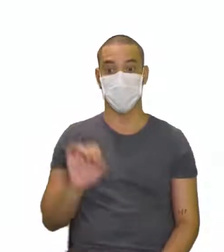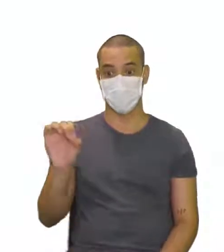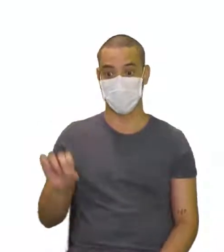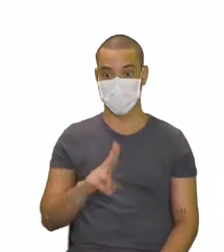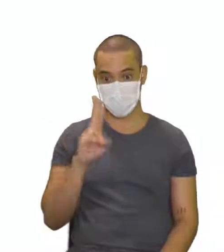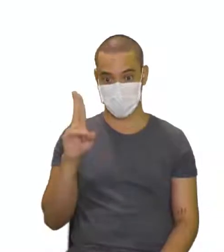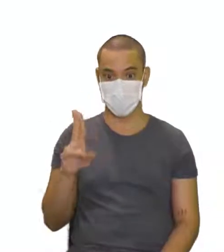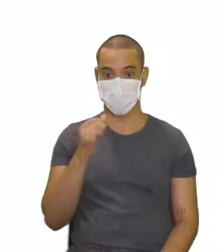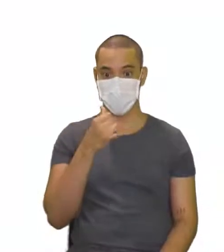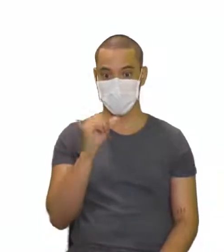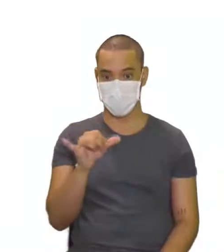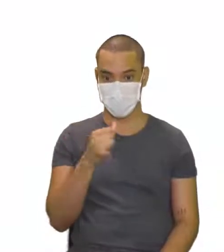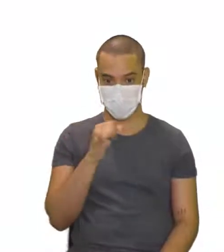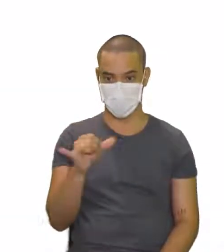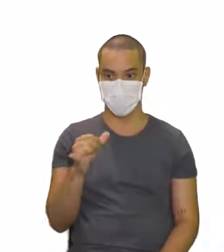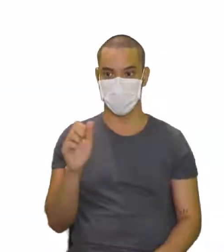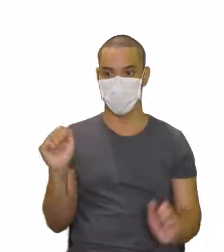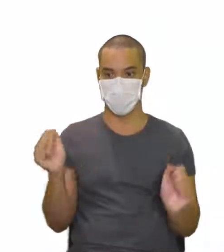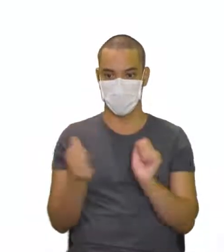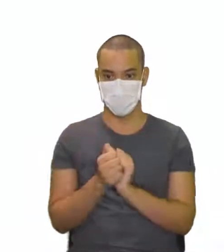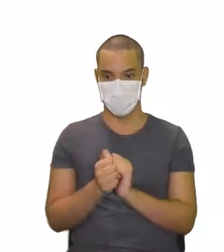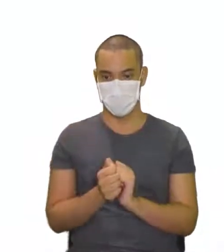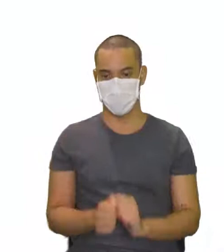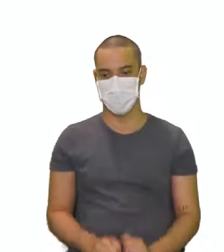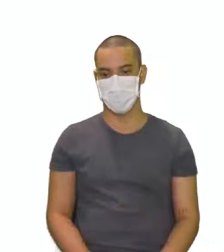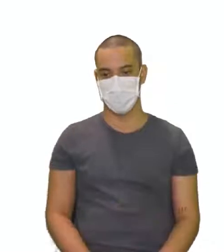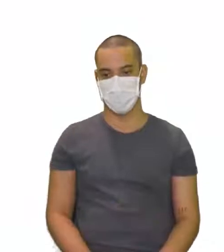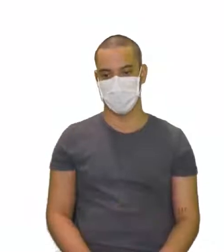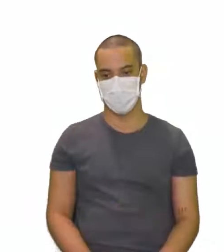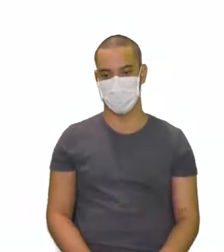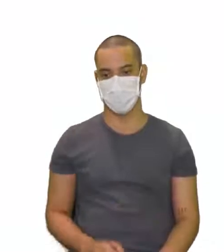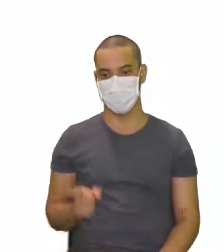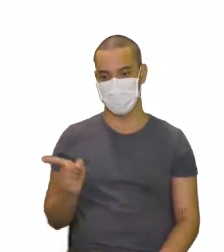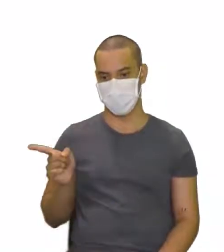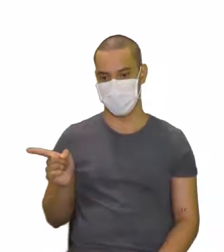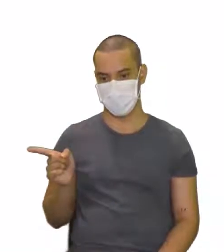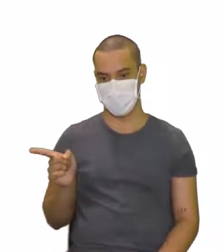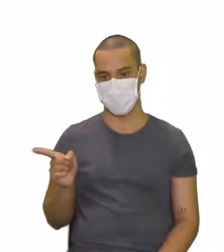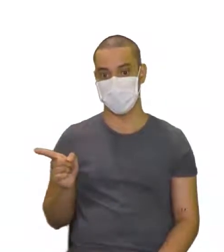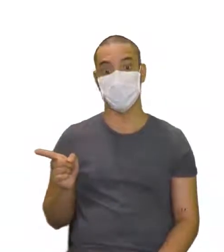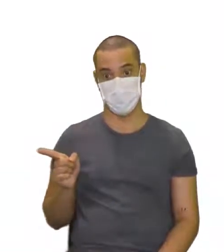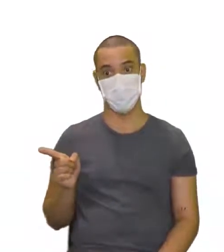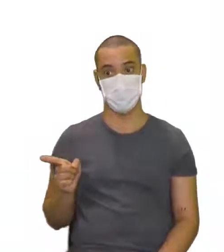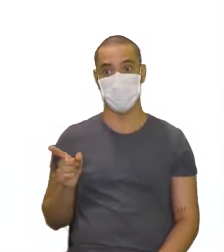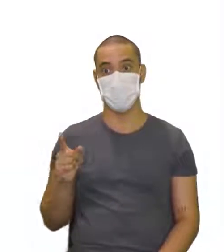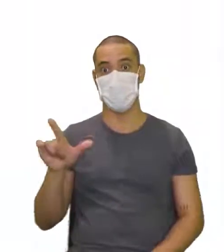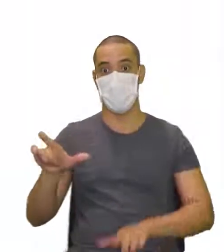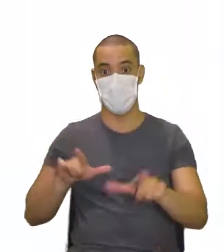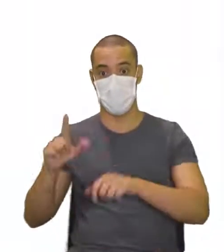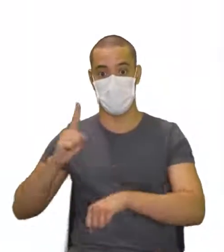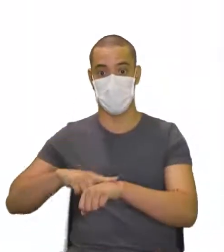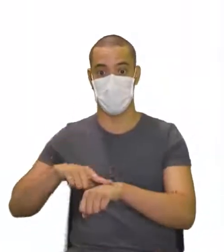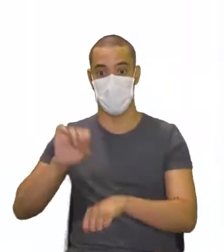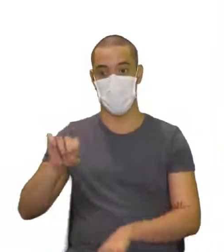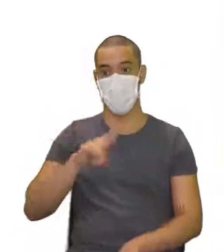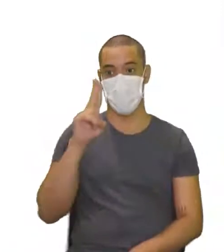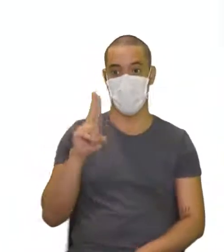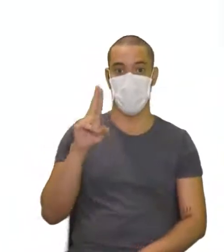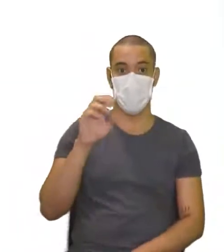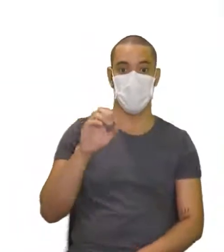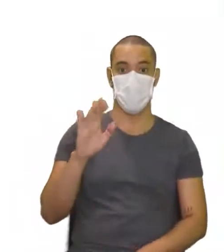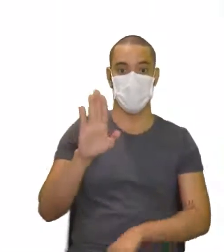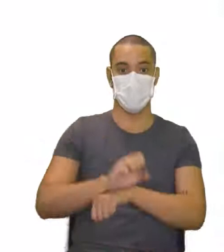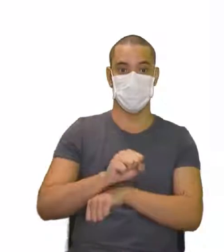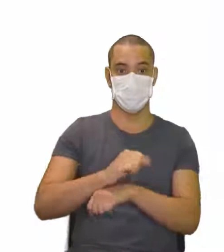trabalho, a energia, está relacionado com energia por intervalo de tempo, ok? E a gente